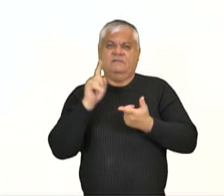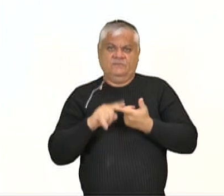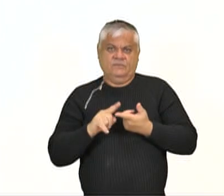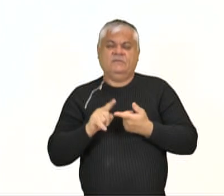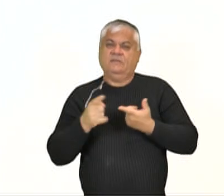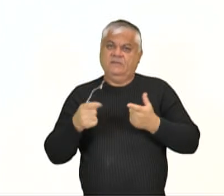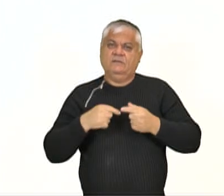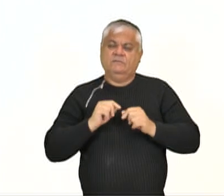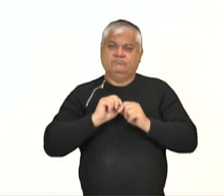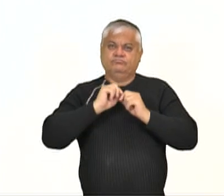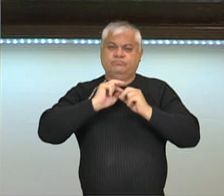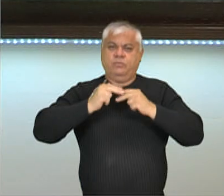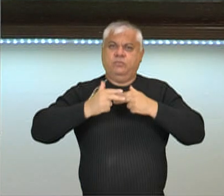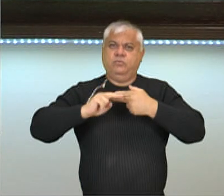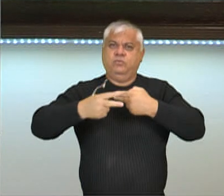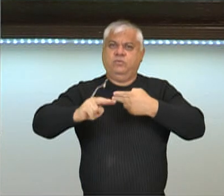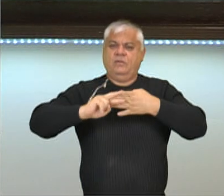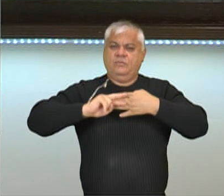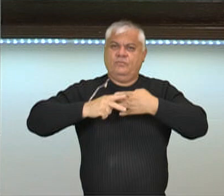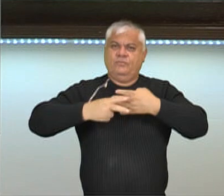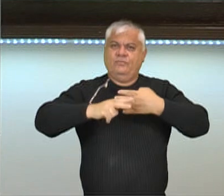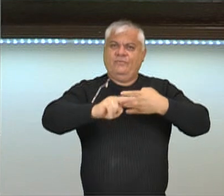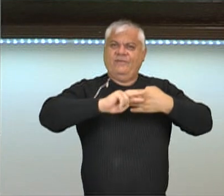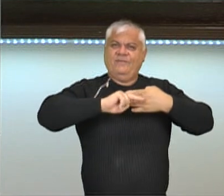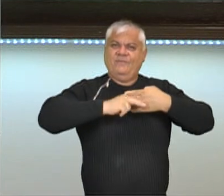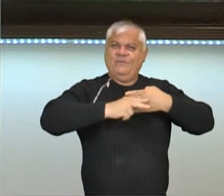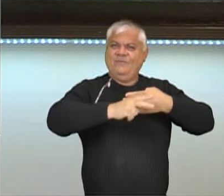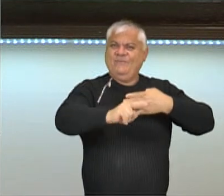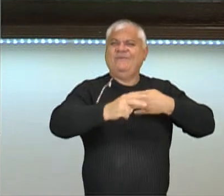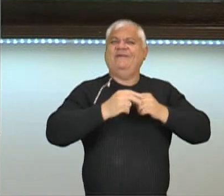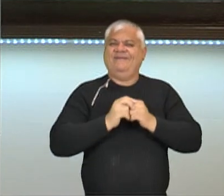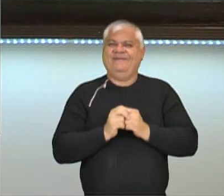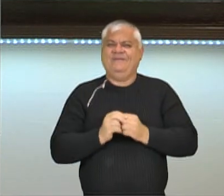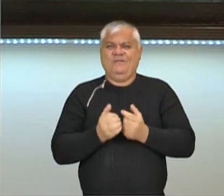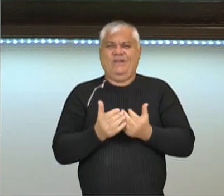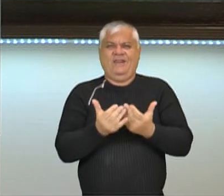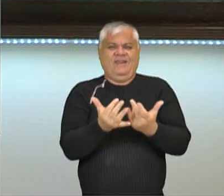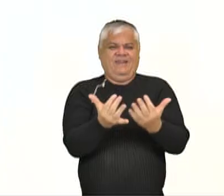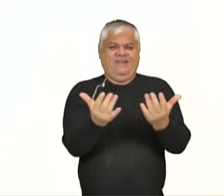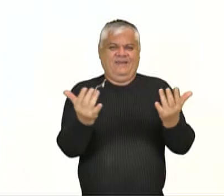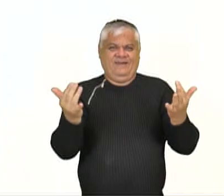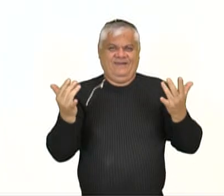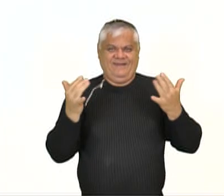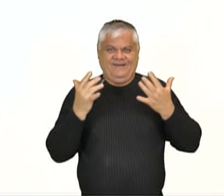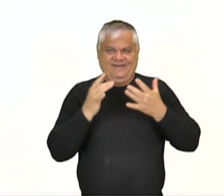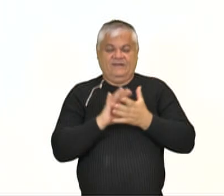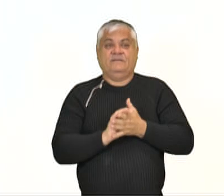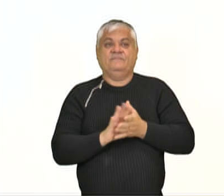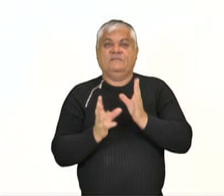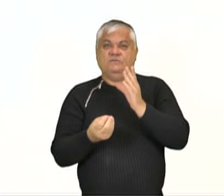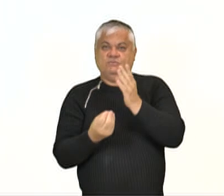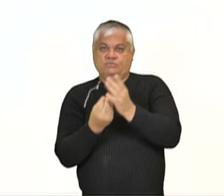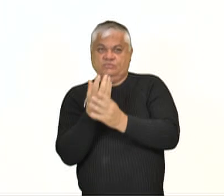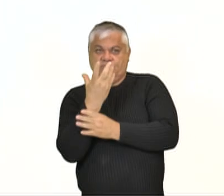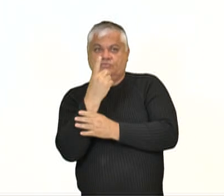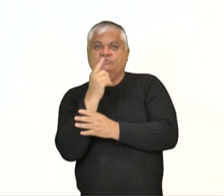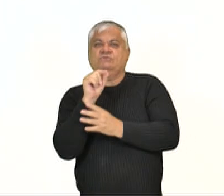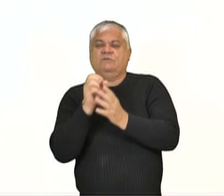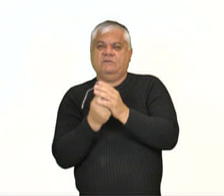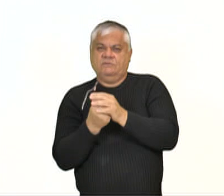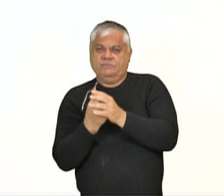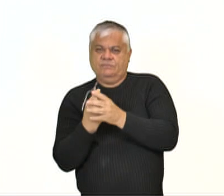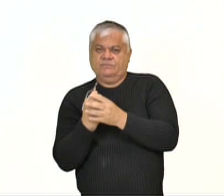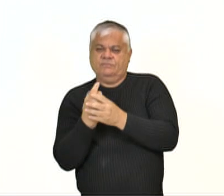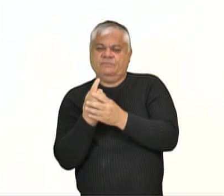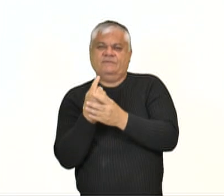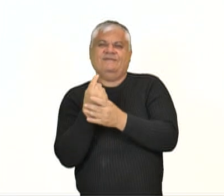assim na reprodução, propagando a espécie, ajudando na reprodução. E aqui o embrião que vai dar origem, né, a uma nova